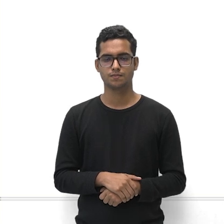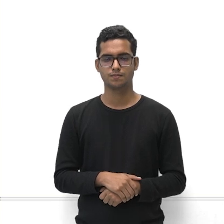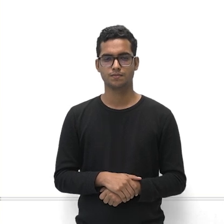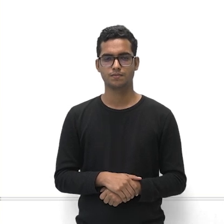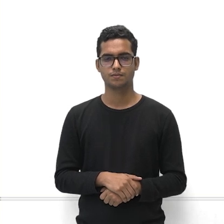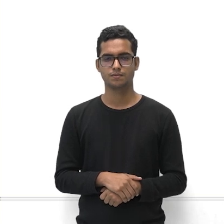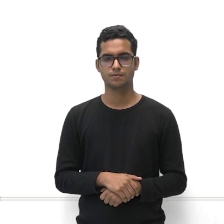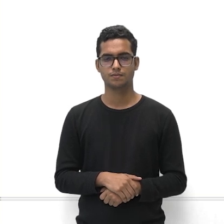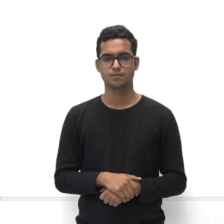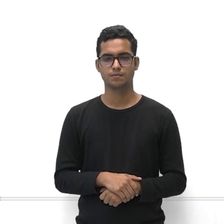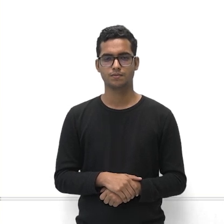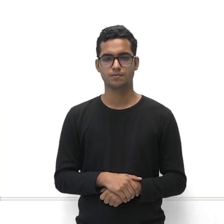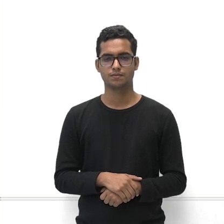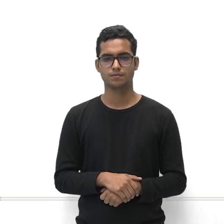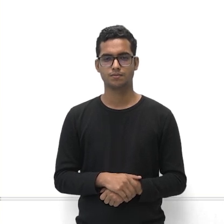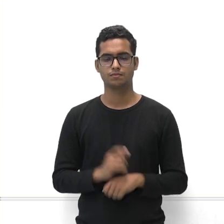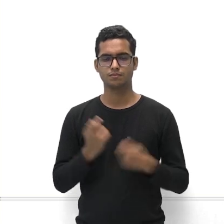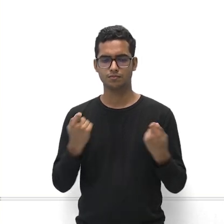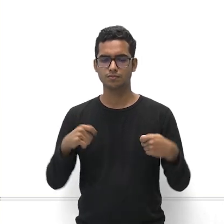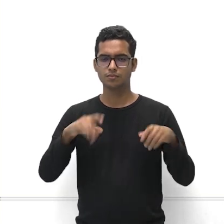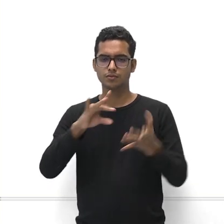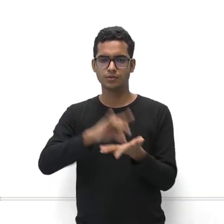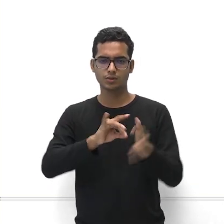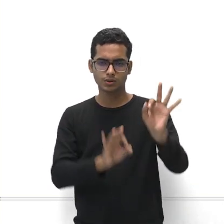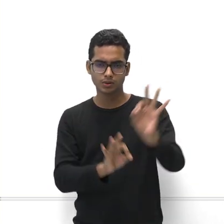Tudo isso daqui a gente pode apagar com cuidado, né?